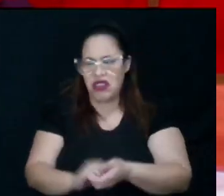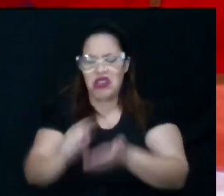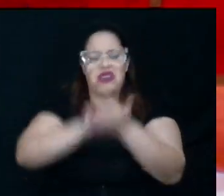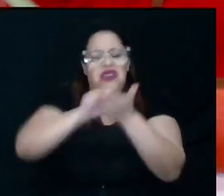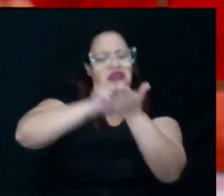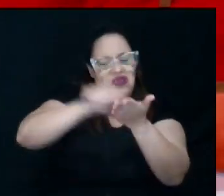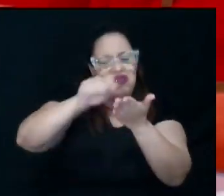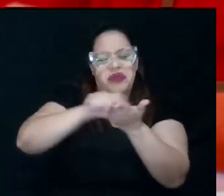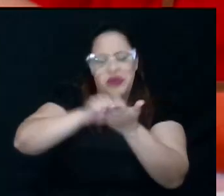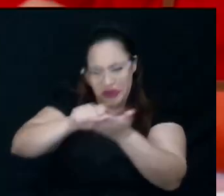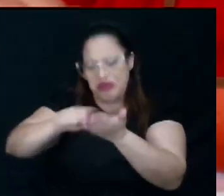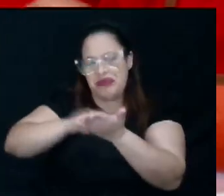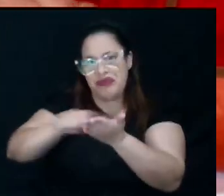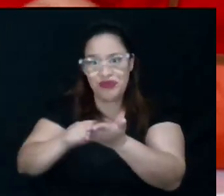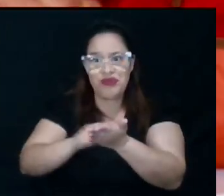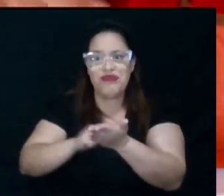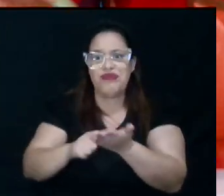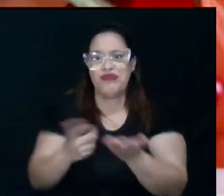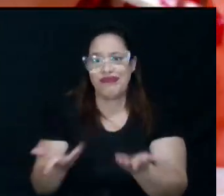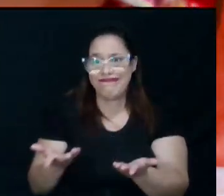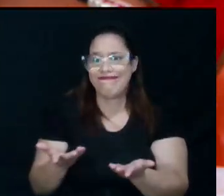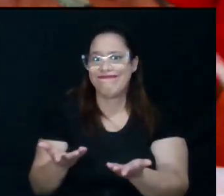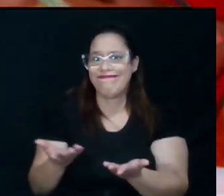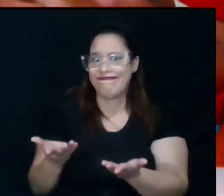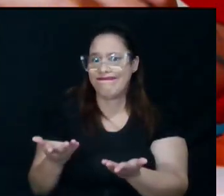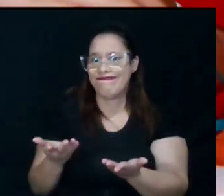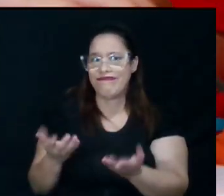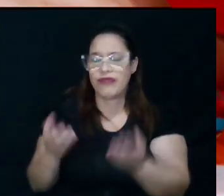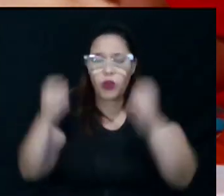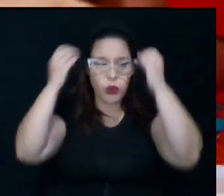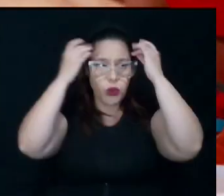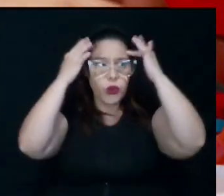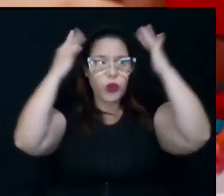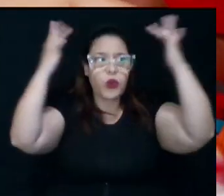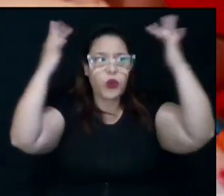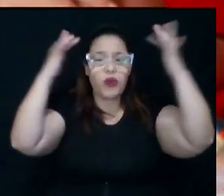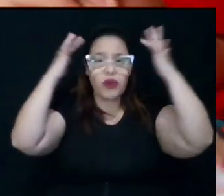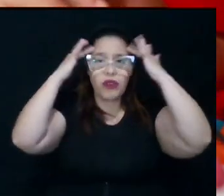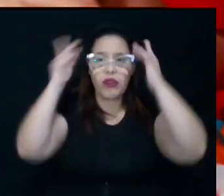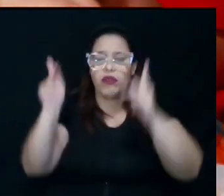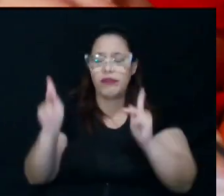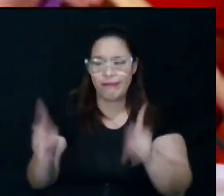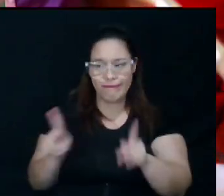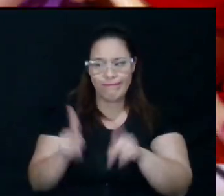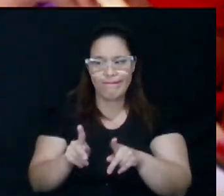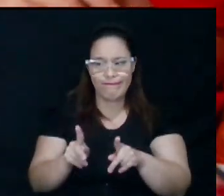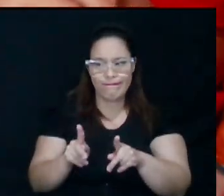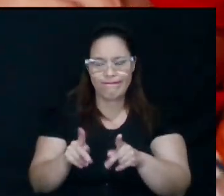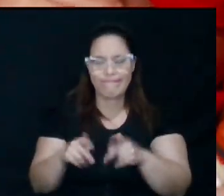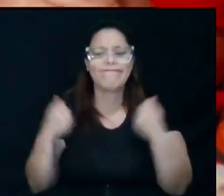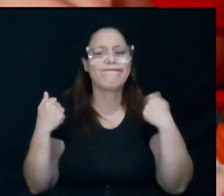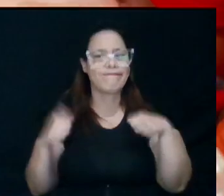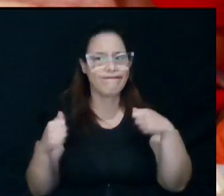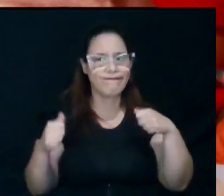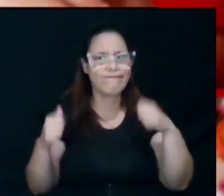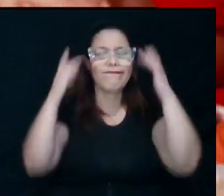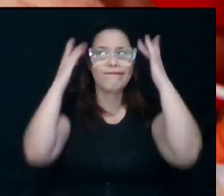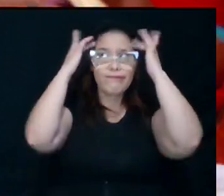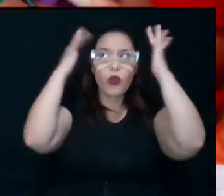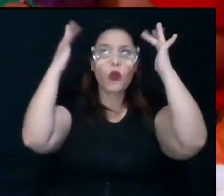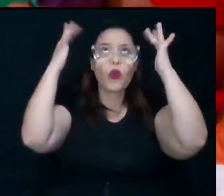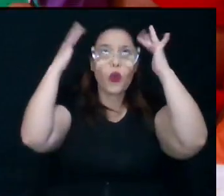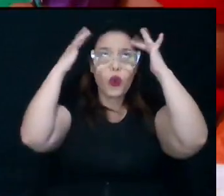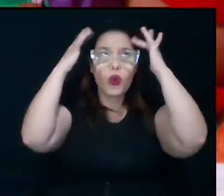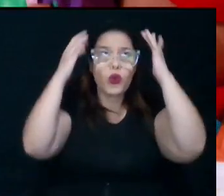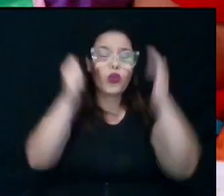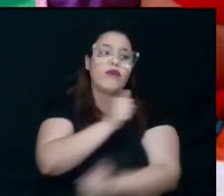em reprodução. Acho que a criatividade do professor também é necessária para estimular a criatividade do aluno. Então dar mais